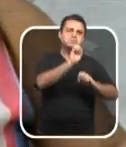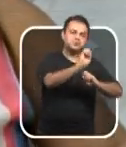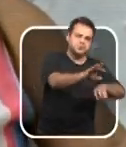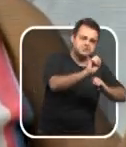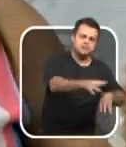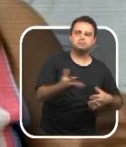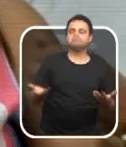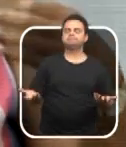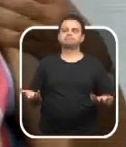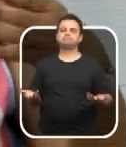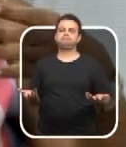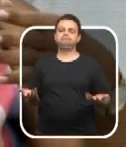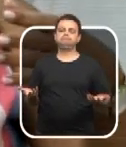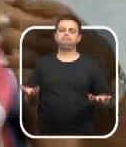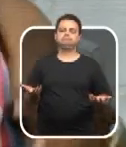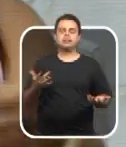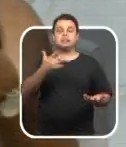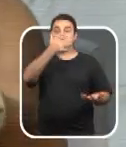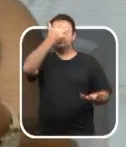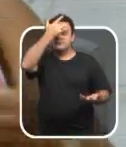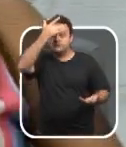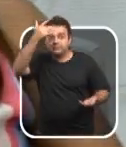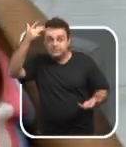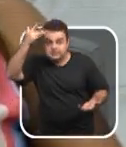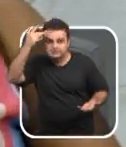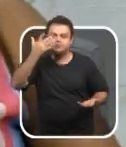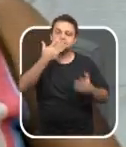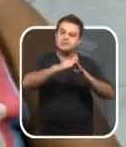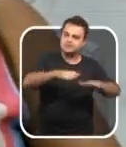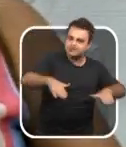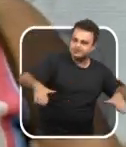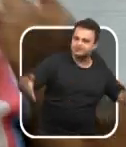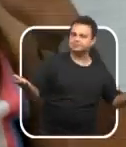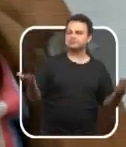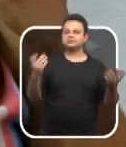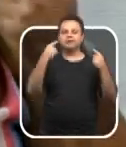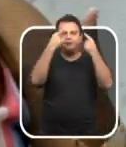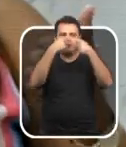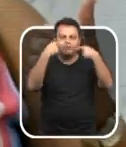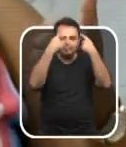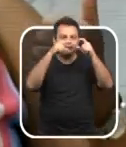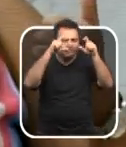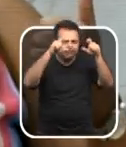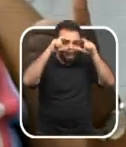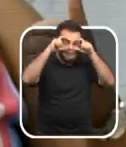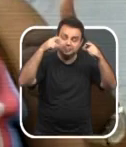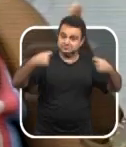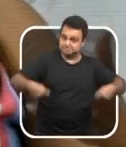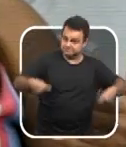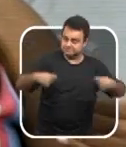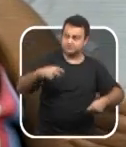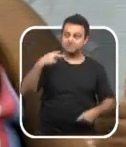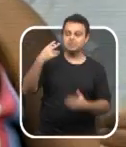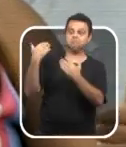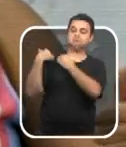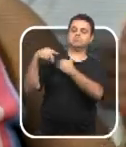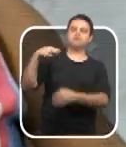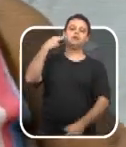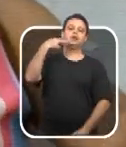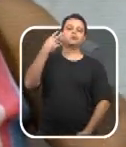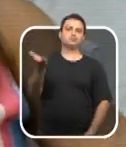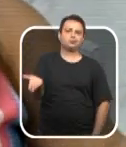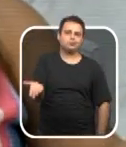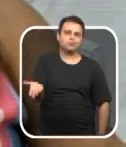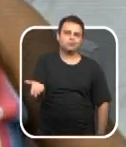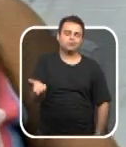a educação, a necessidade de cuidar da saúde da criança, mental, na questão da visão da criança. Isso é o vereador, porque o